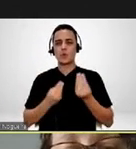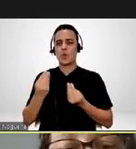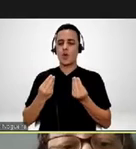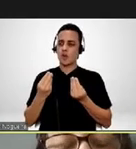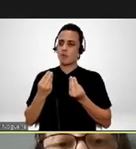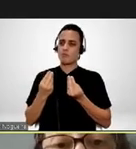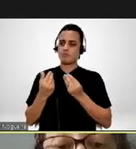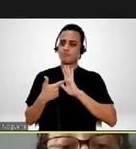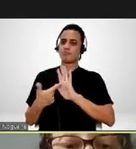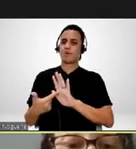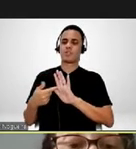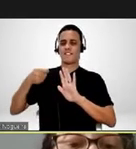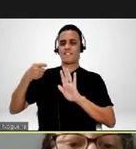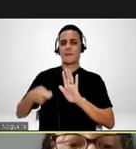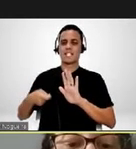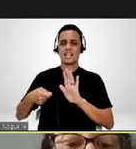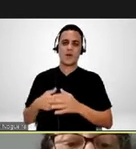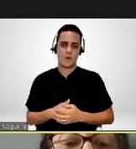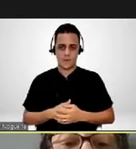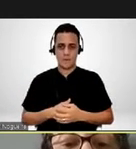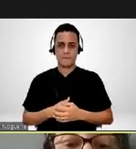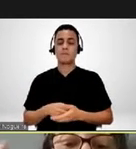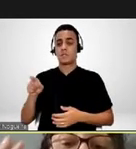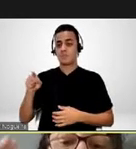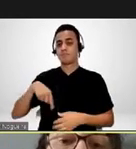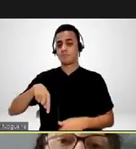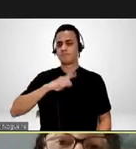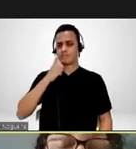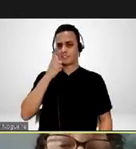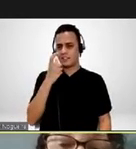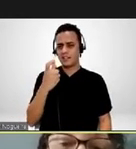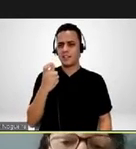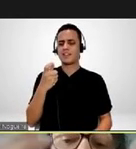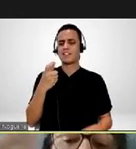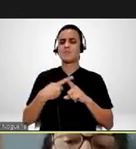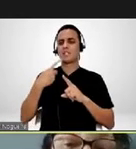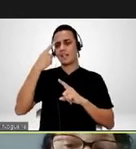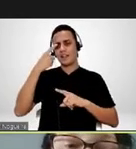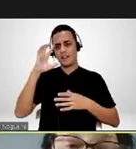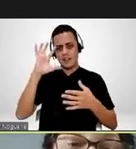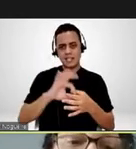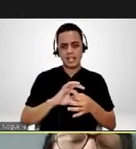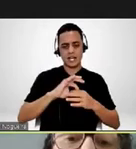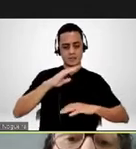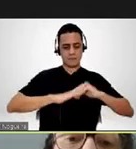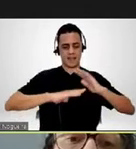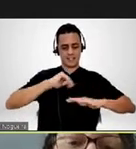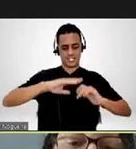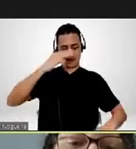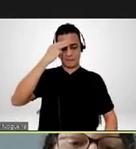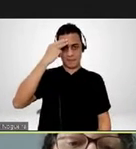mesmo. Então, isso muito nos interessa, porque poderíamos relacionar a ideia de prática de memória